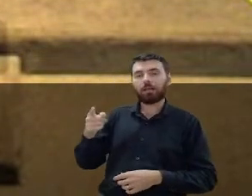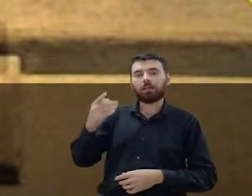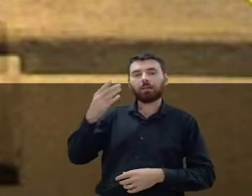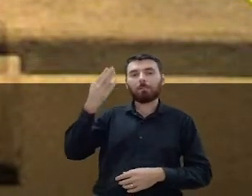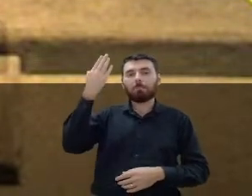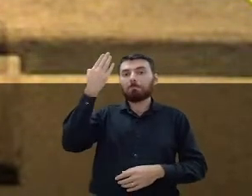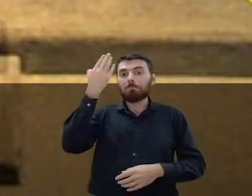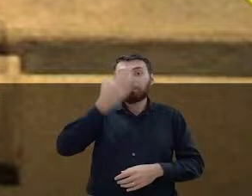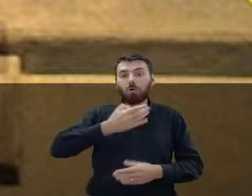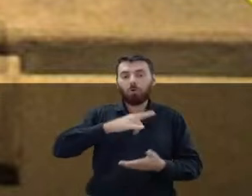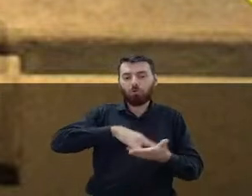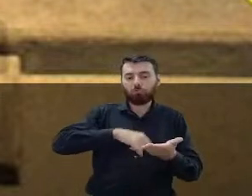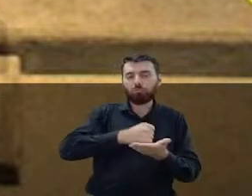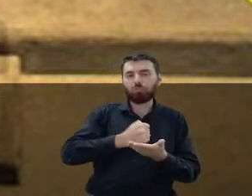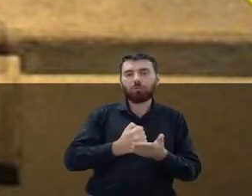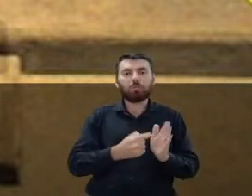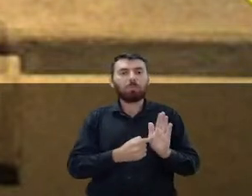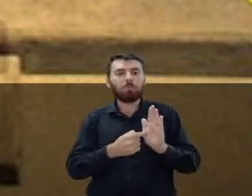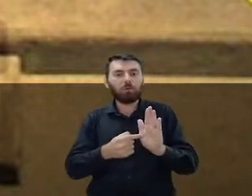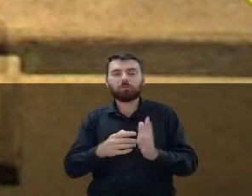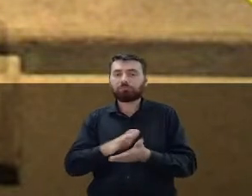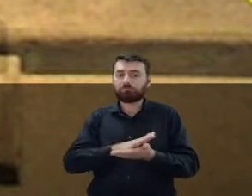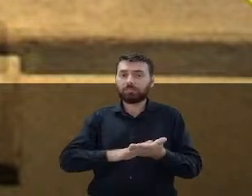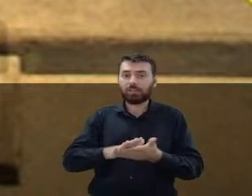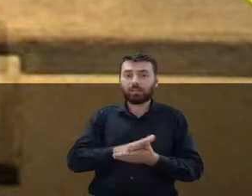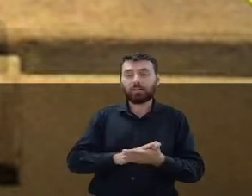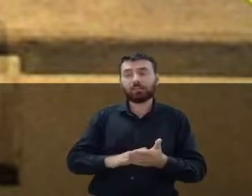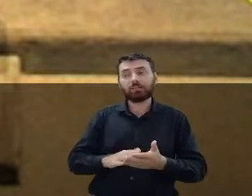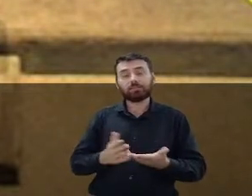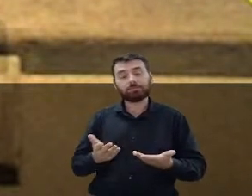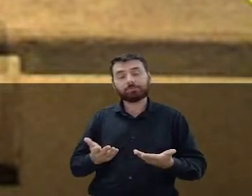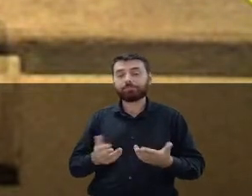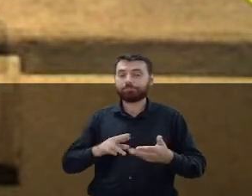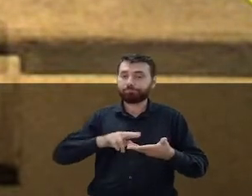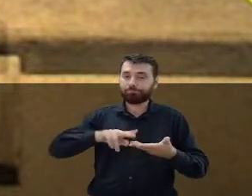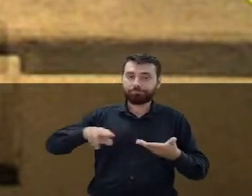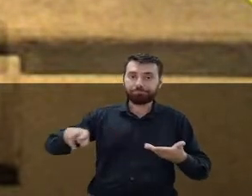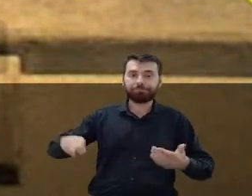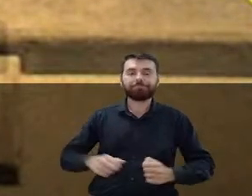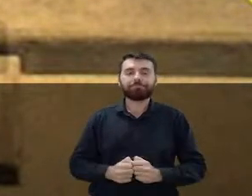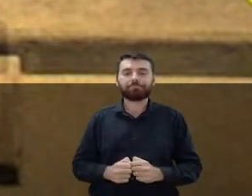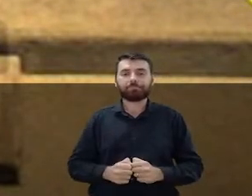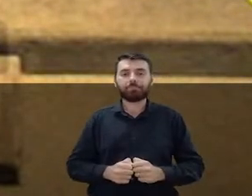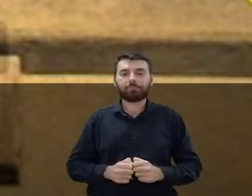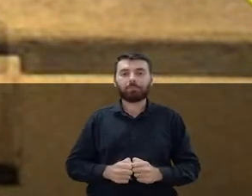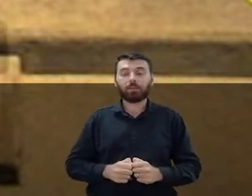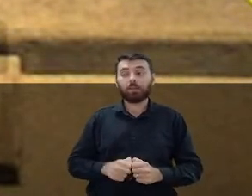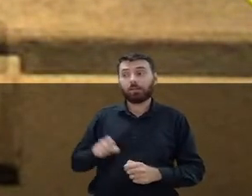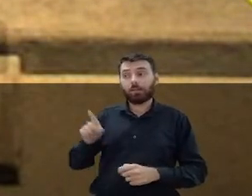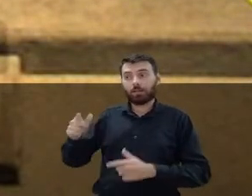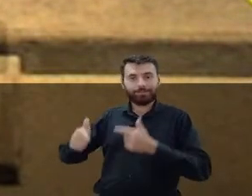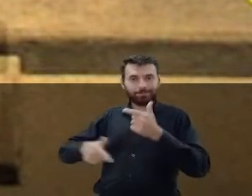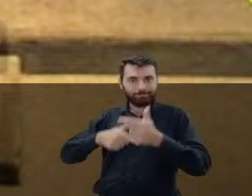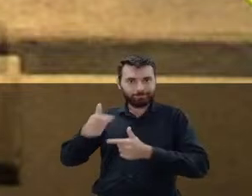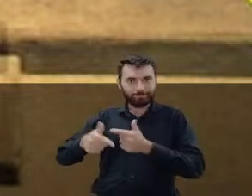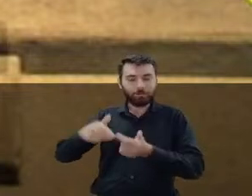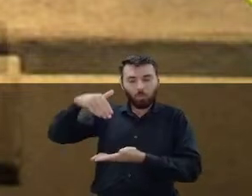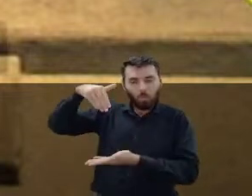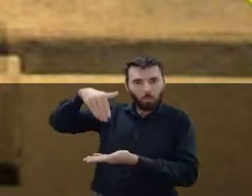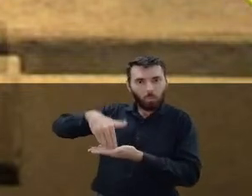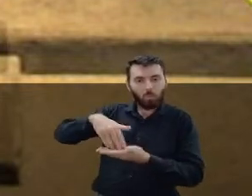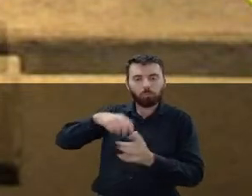comprovantes. E, enfim, nos últimos 2 meses do contrato de trabalho, ela deu o aviso